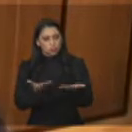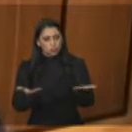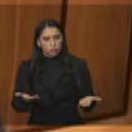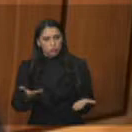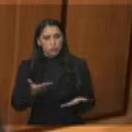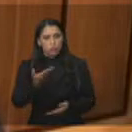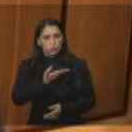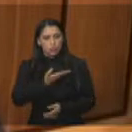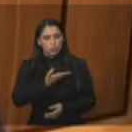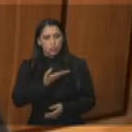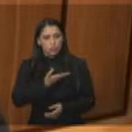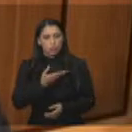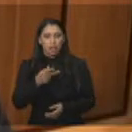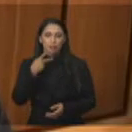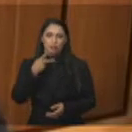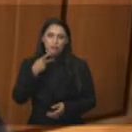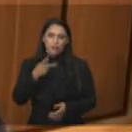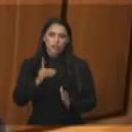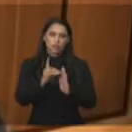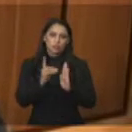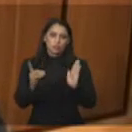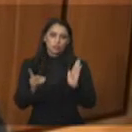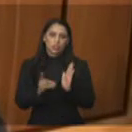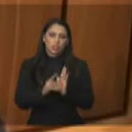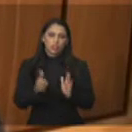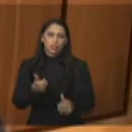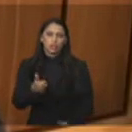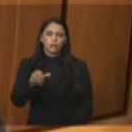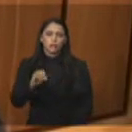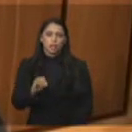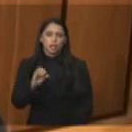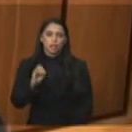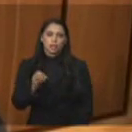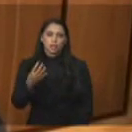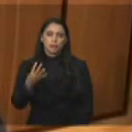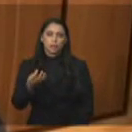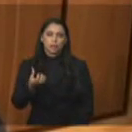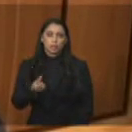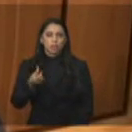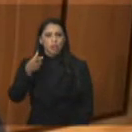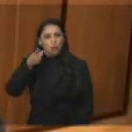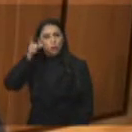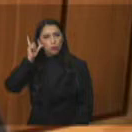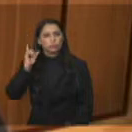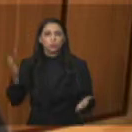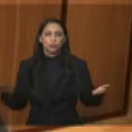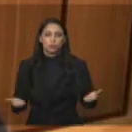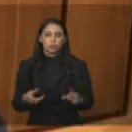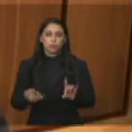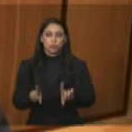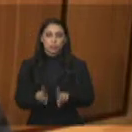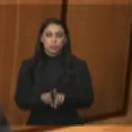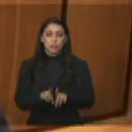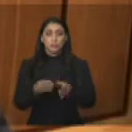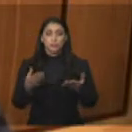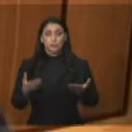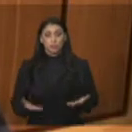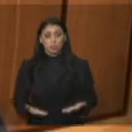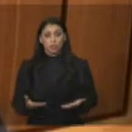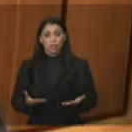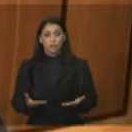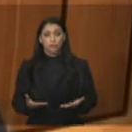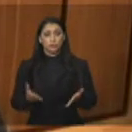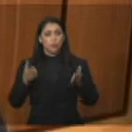e considerações sobre o decreto 10.046 ao longo do dia de ontem e do dia de hoje. Por esse motivo, eu vou focar